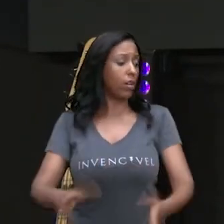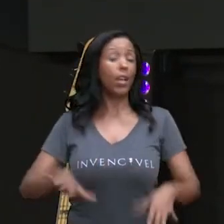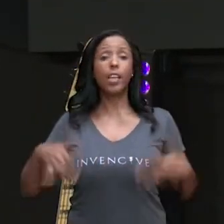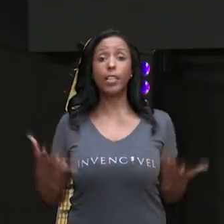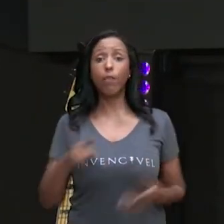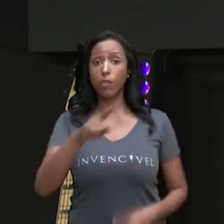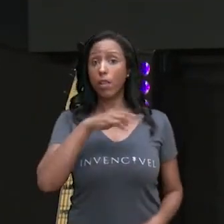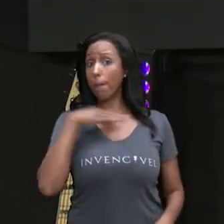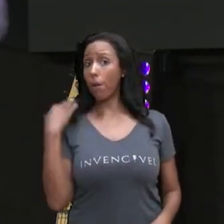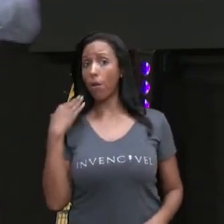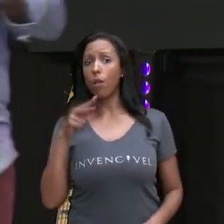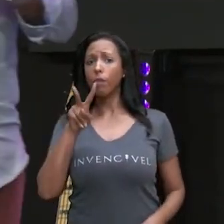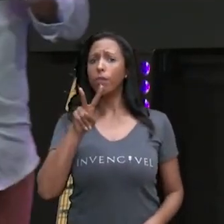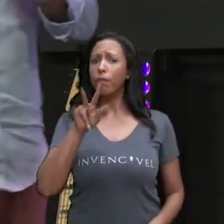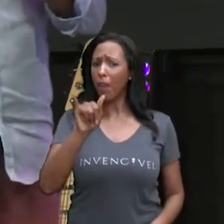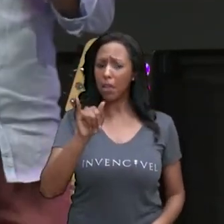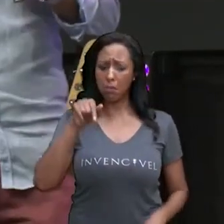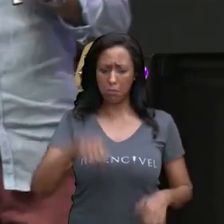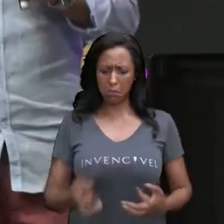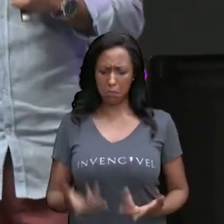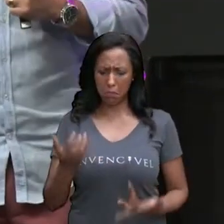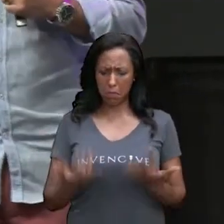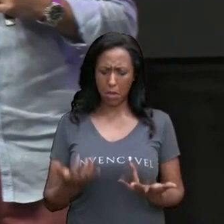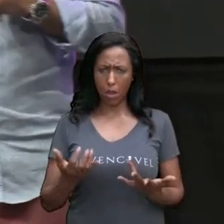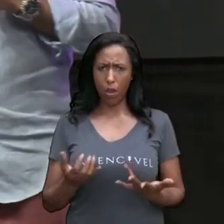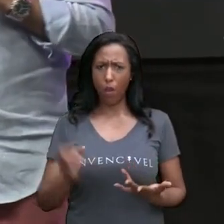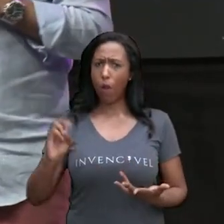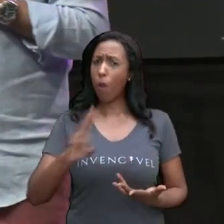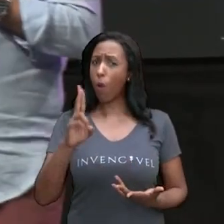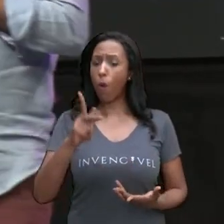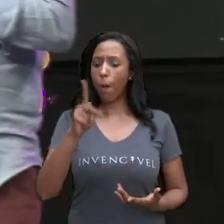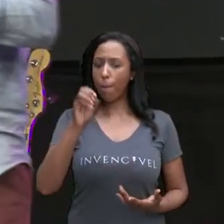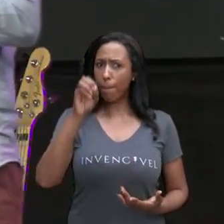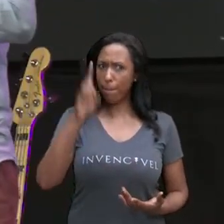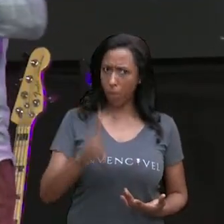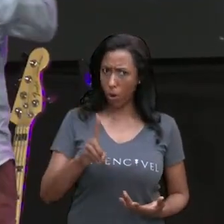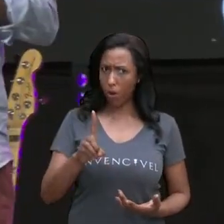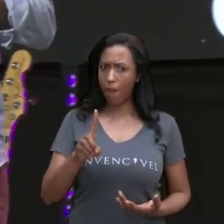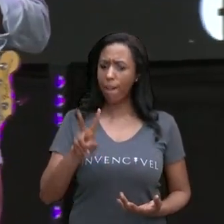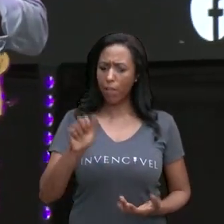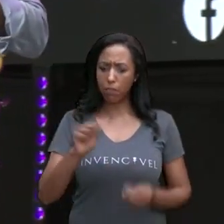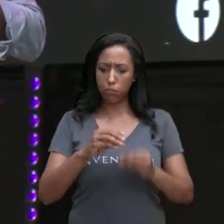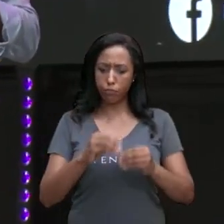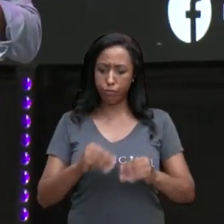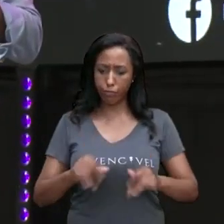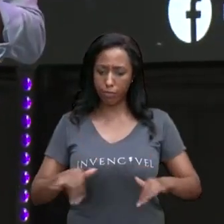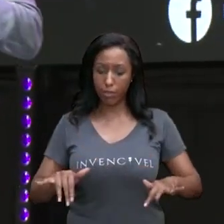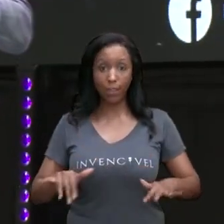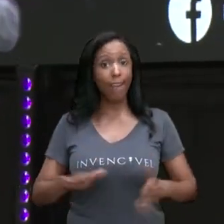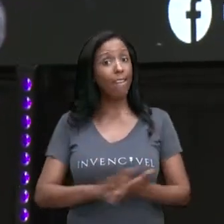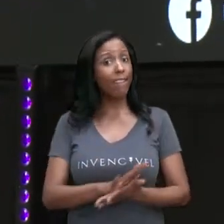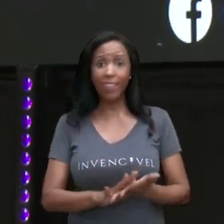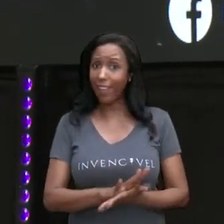vai para o inferno, e você nem vai para o pó para ser comida de minhoca. Não, você vai viver a